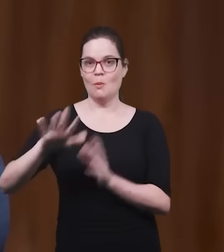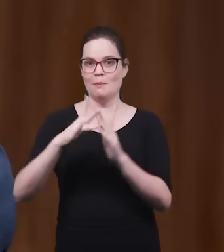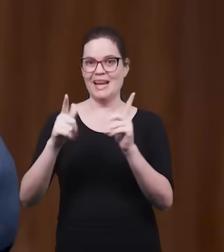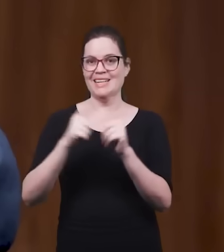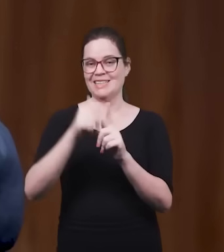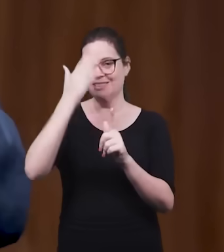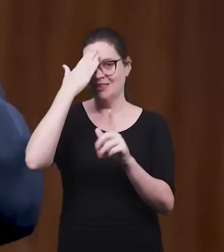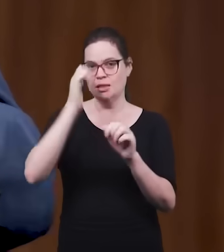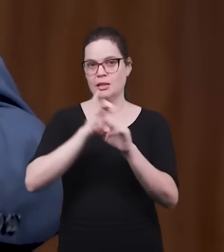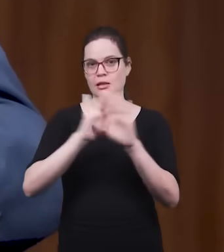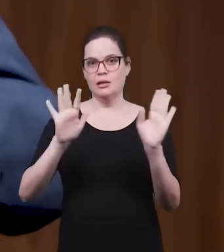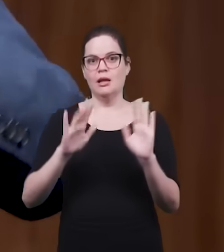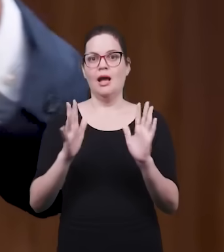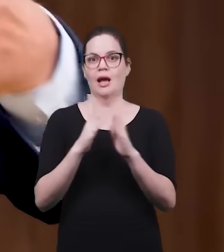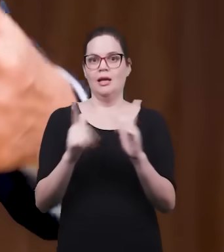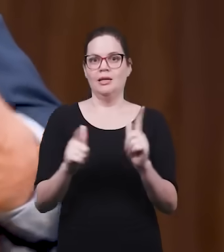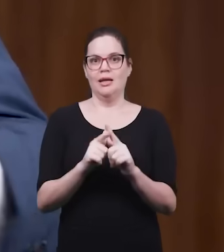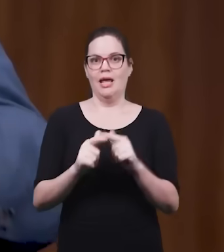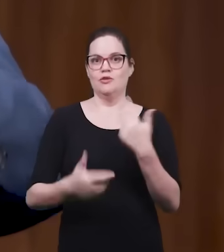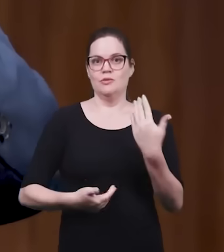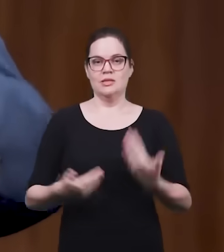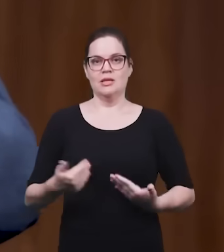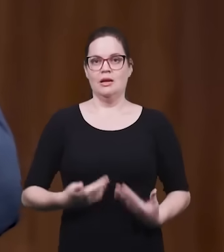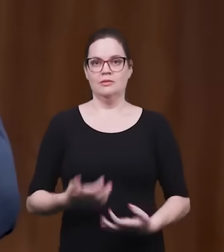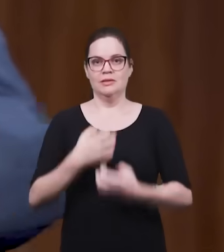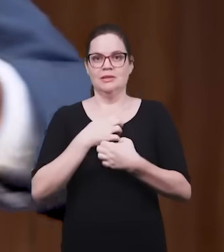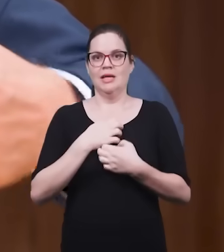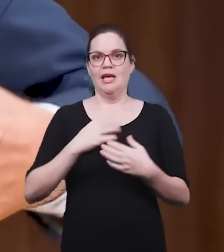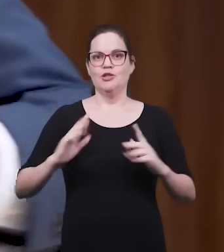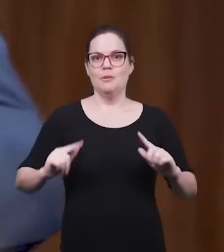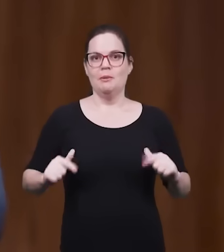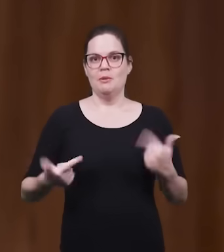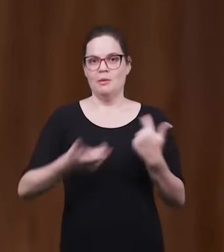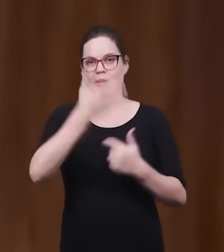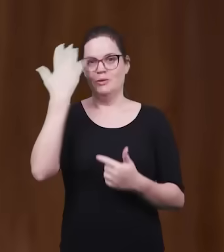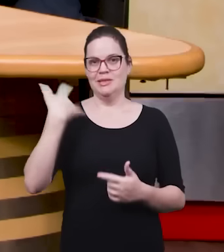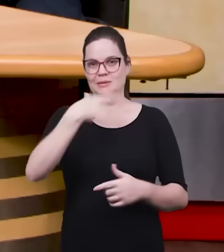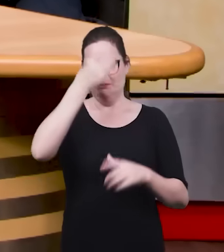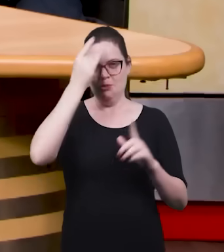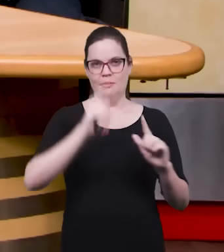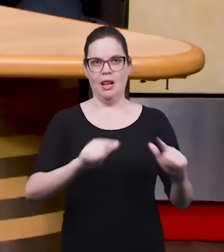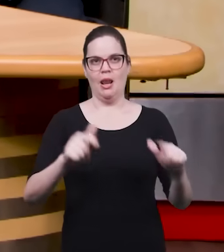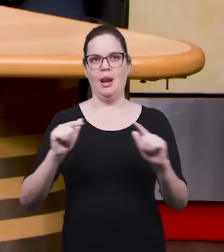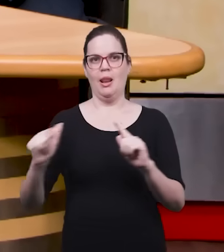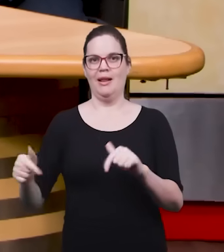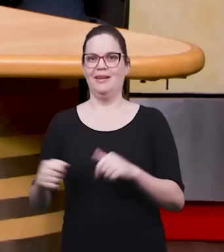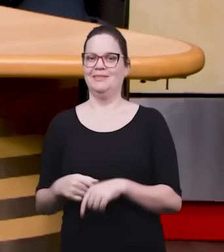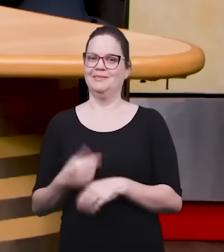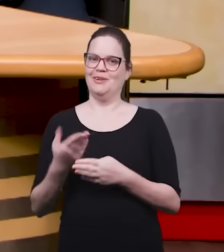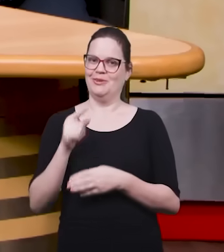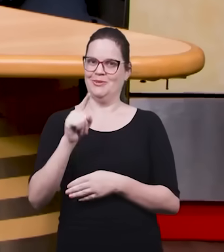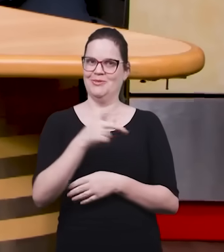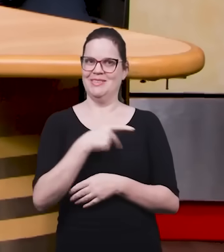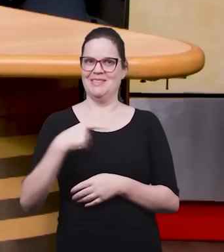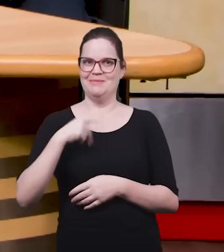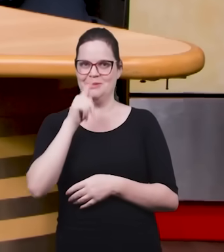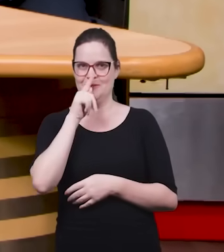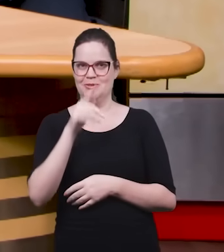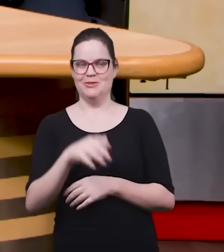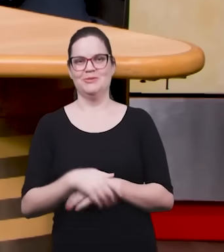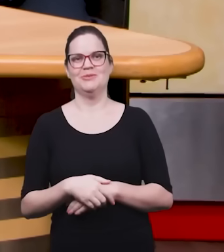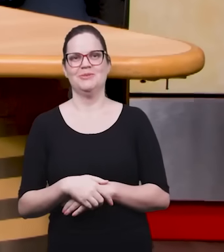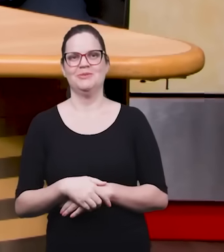igreja há uma movimentação do espírito dentro da igreja. E agora é com vocês. Isso,